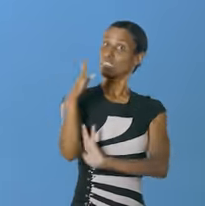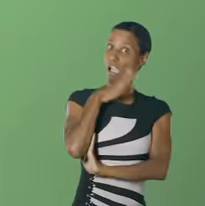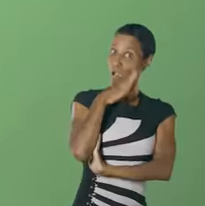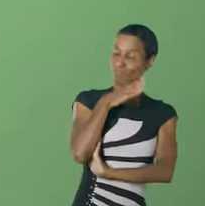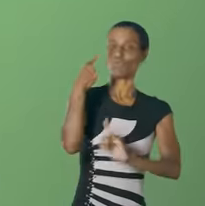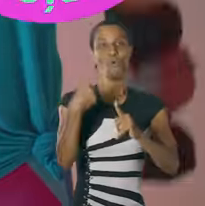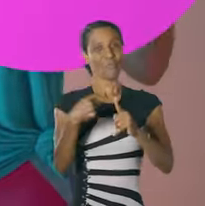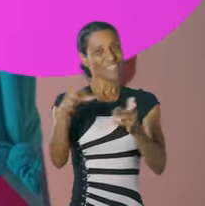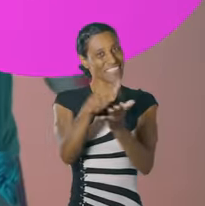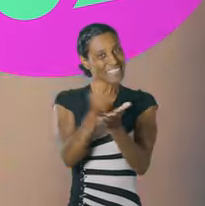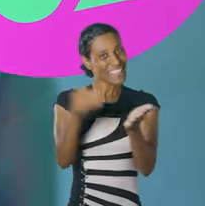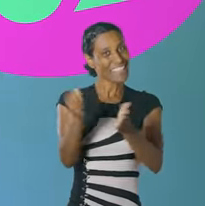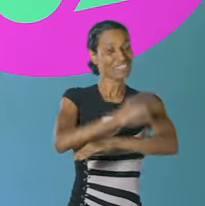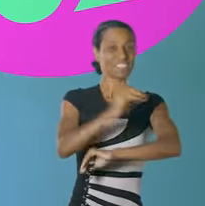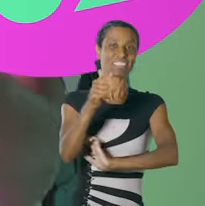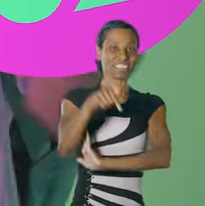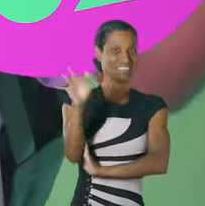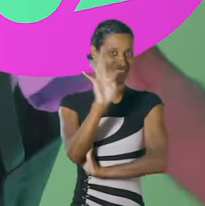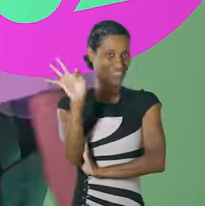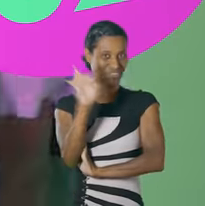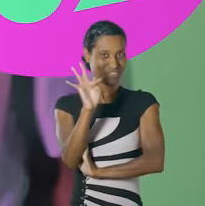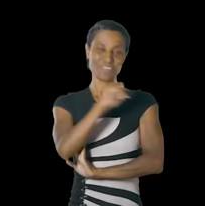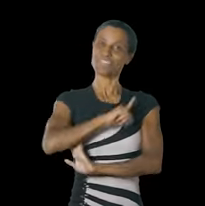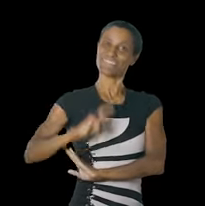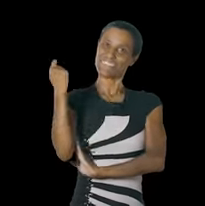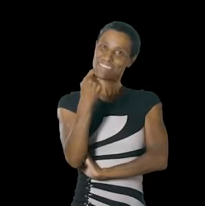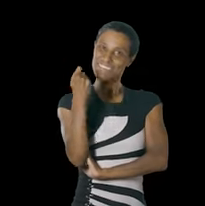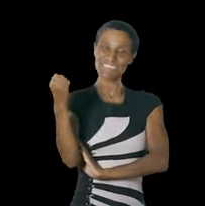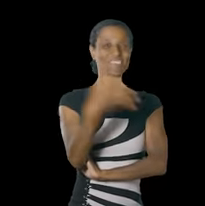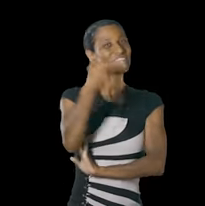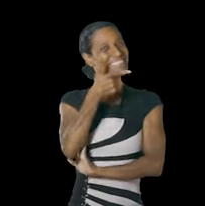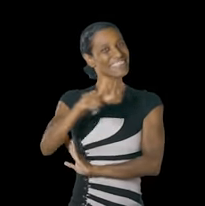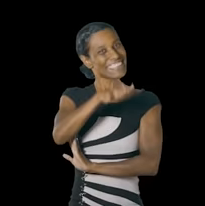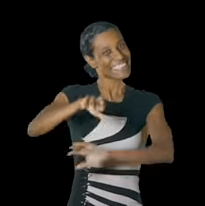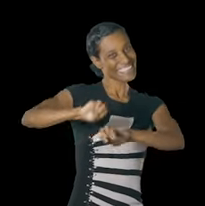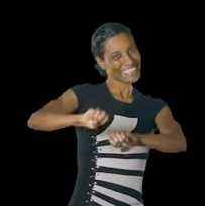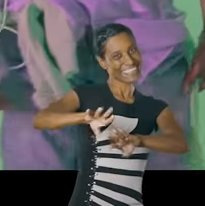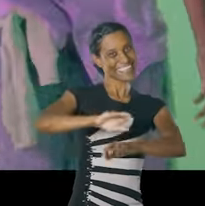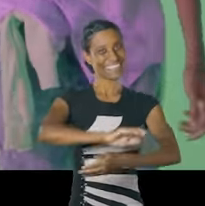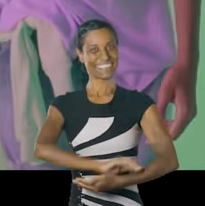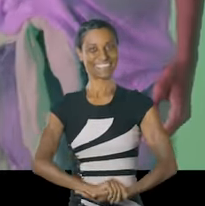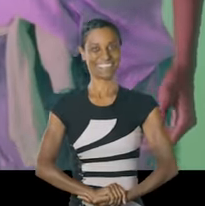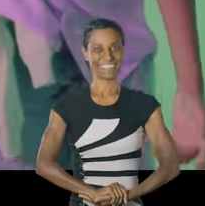educação.rs.gov.br. Mas corre, as matrículas vão só até o dia 17 de fevereiro. Governo do Rio Grande do Sul. Novas façanhas na educação.